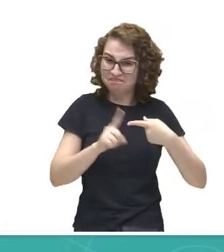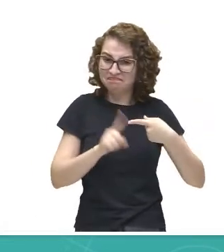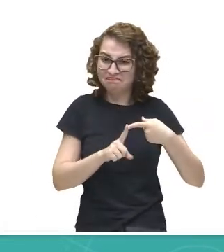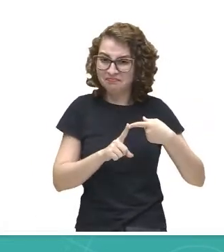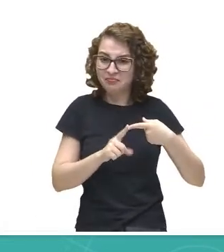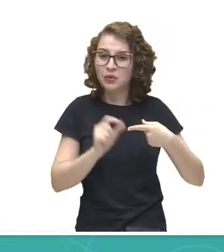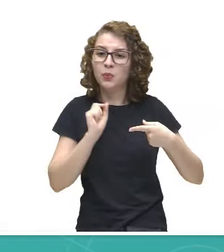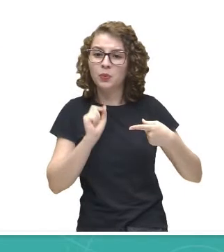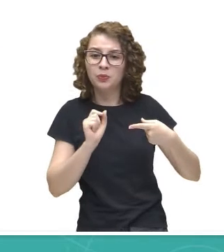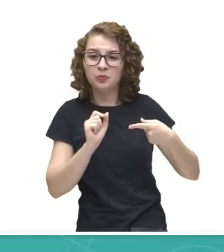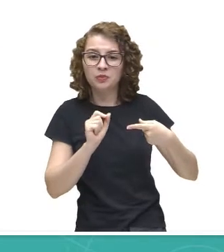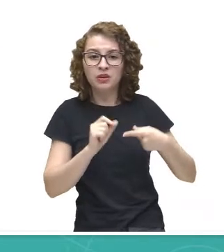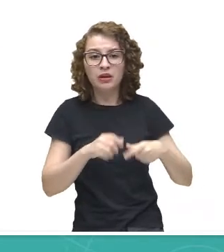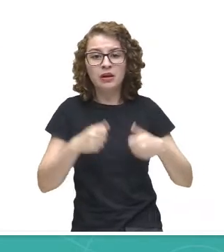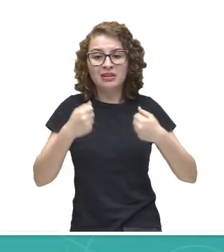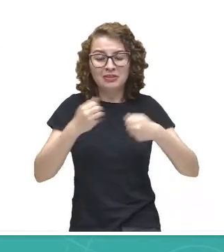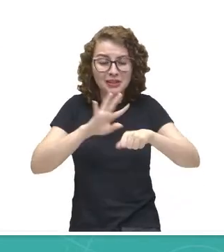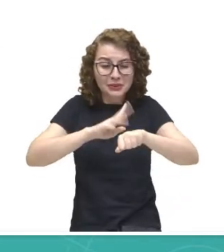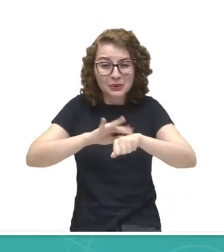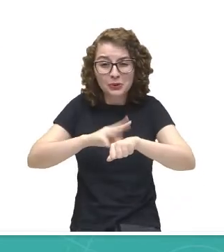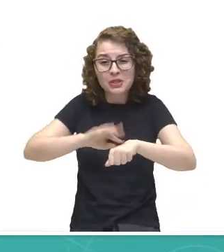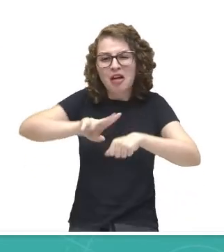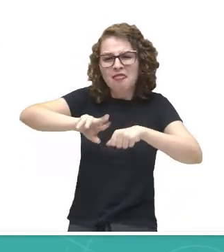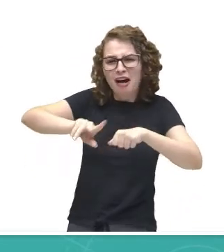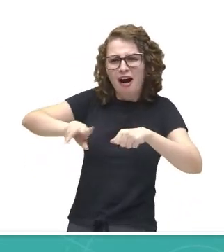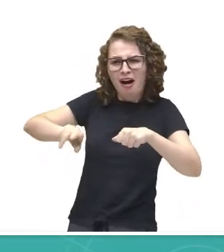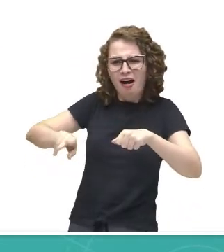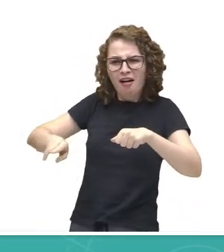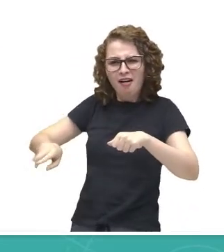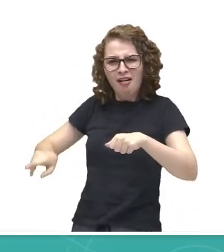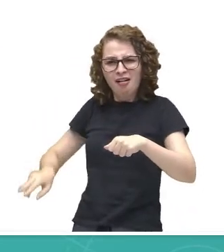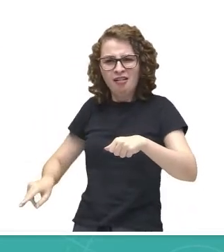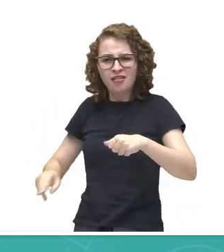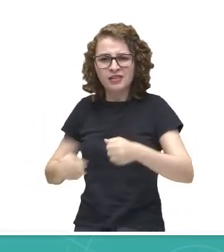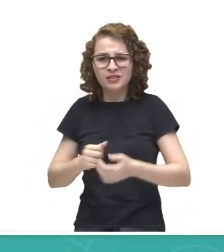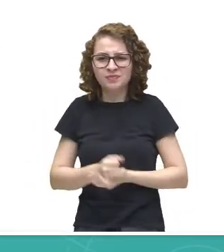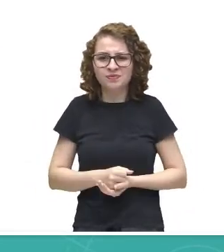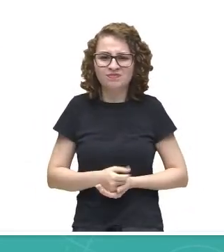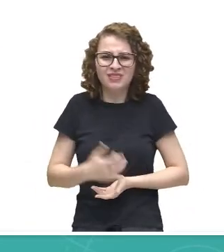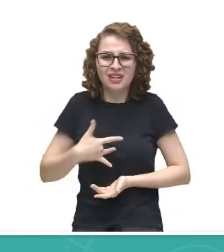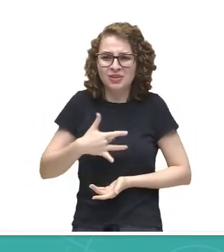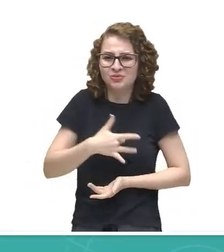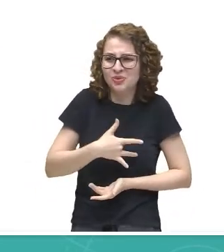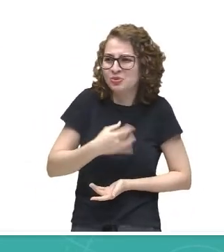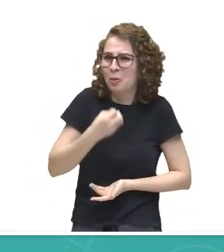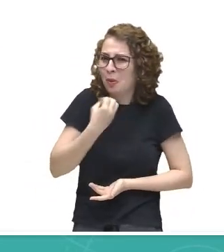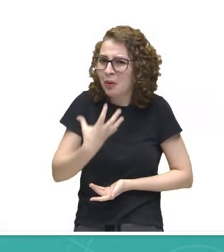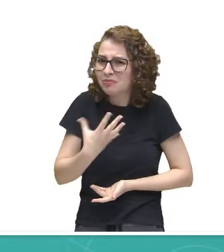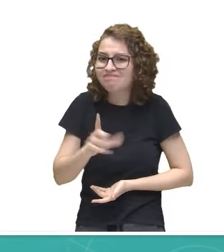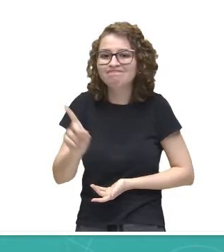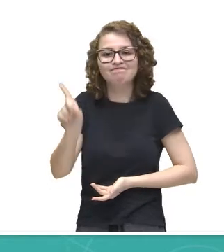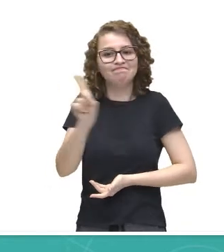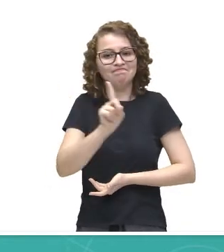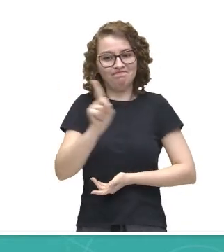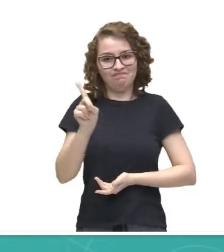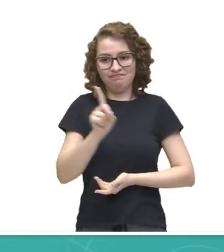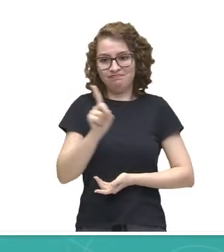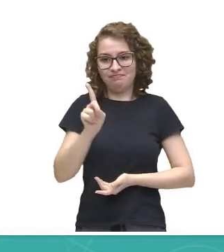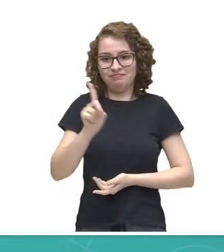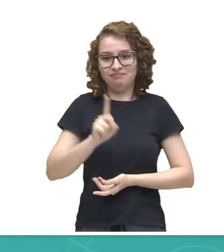envelhecimento com o aparecimento das doenças, ou seja, um envelhecimento não muito bom,